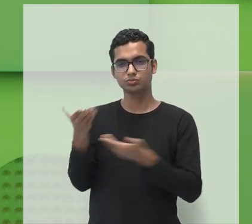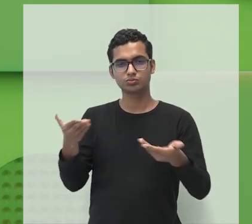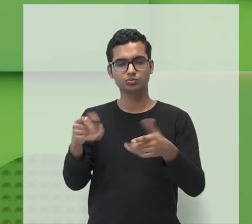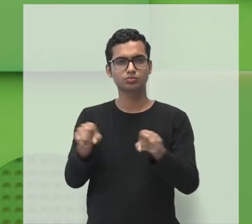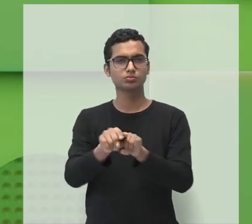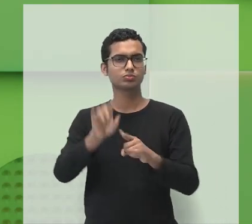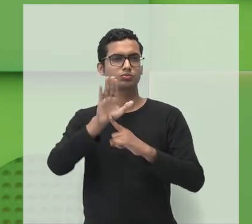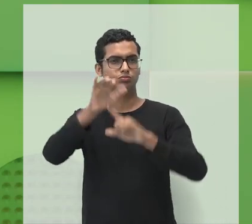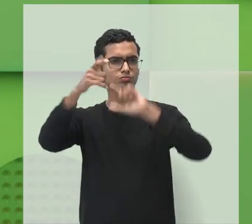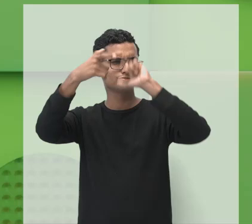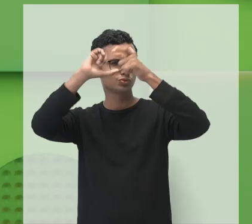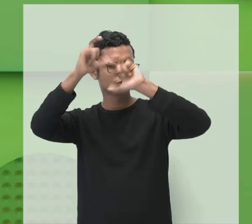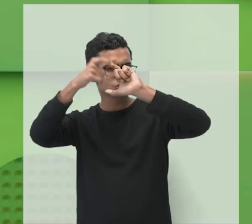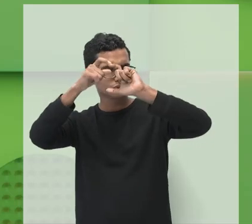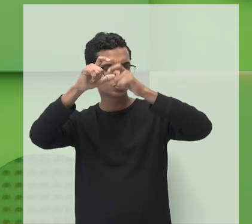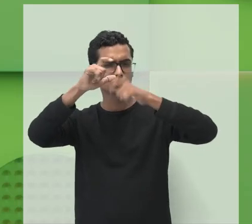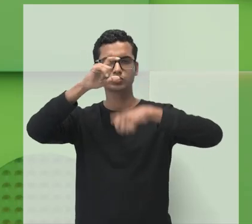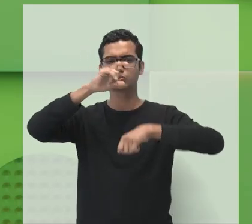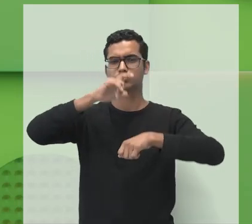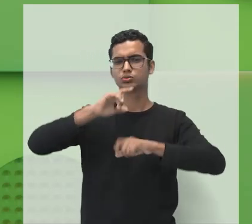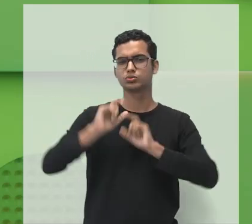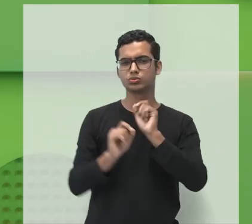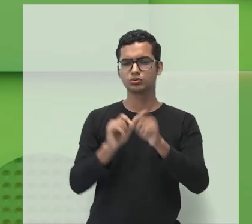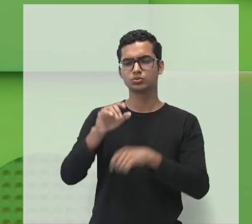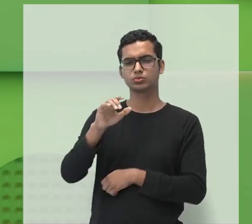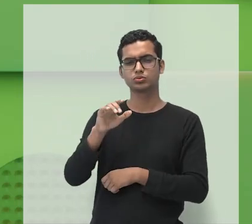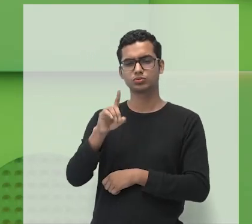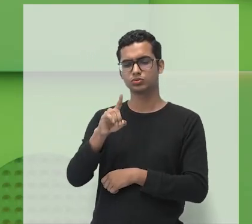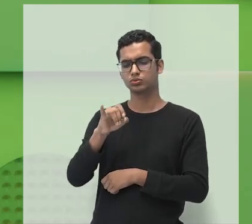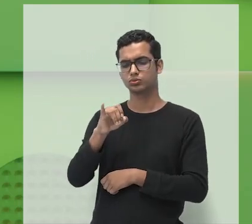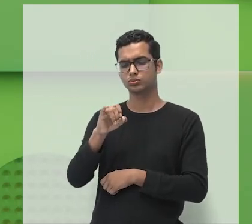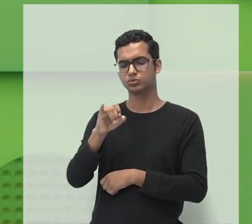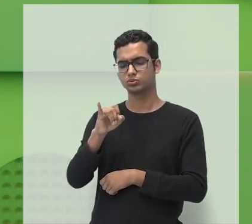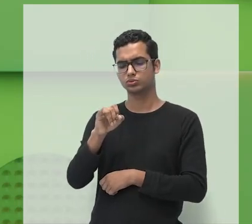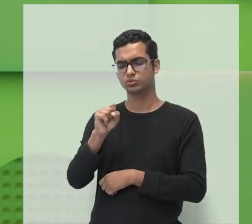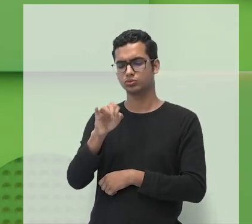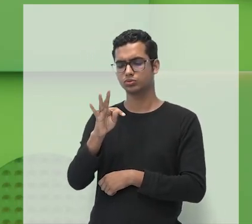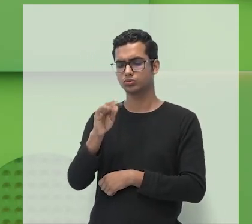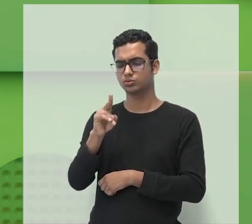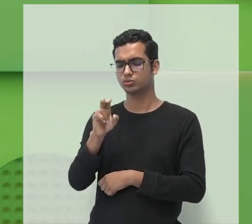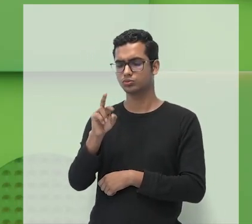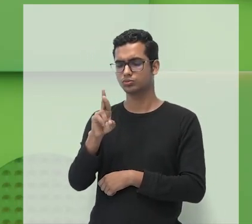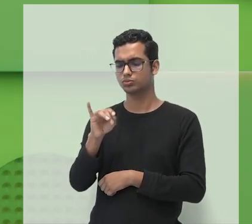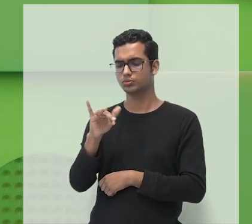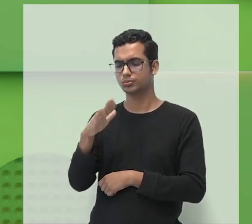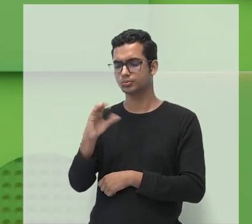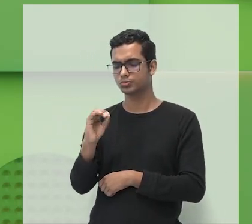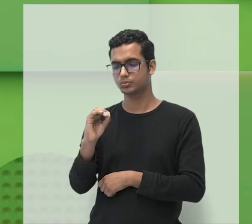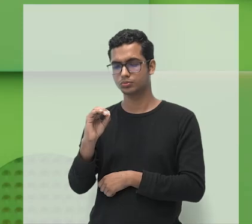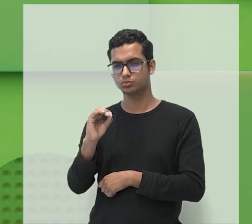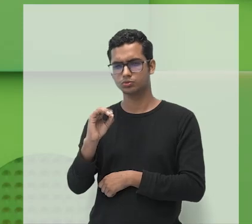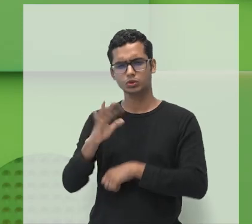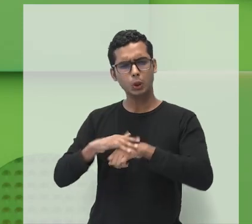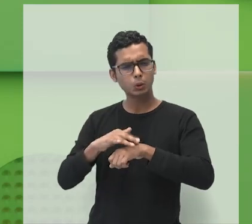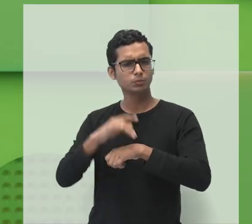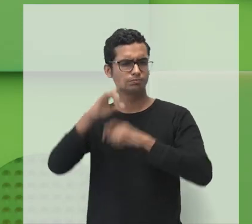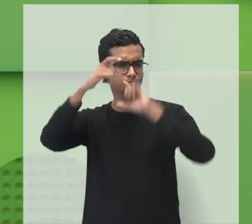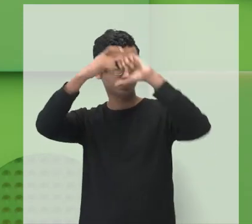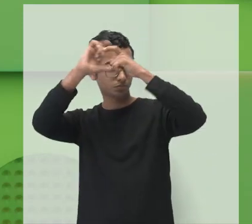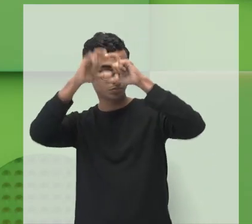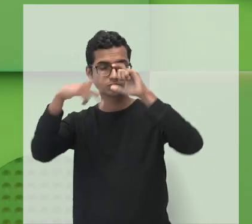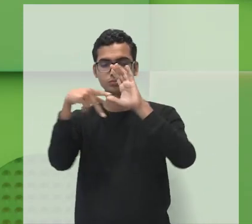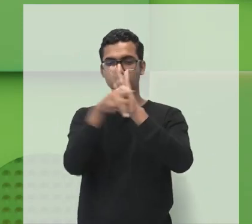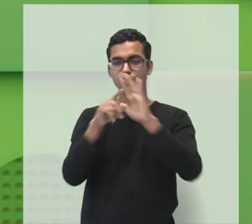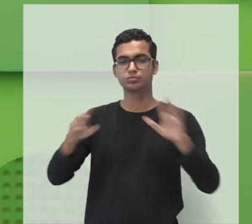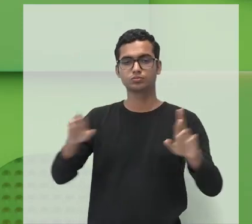distúrbios relacionados apenas à refração, né, que está relacionada à recepção da luz. Né? Entendam que